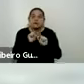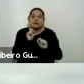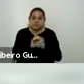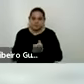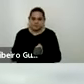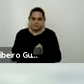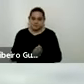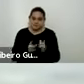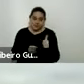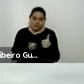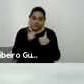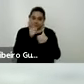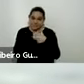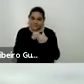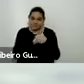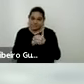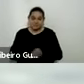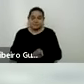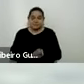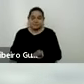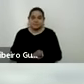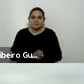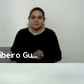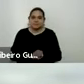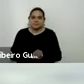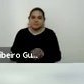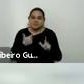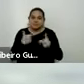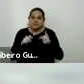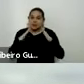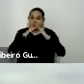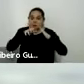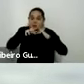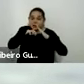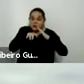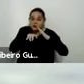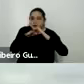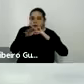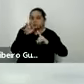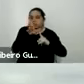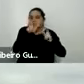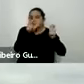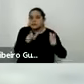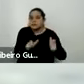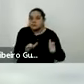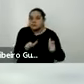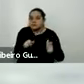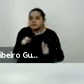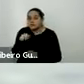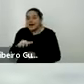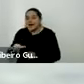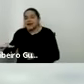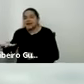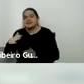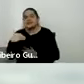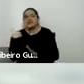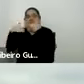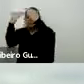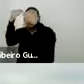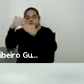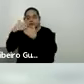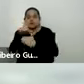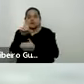office ele tá impactando mais aonde, né? Nas regiões desenvolvidas, né? Sudeste e